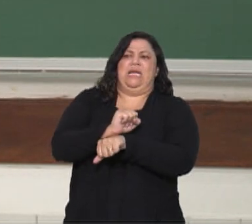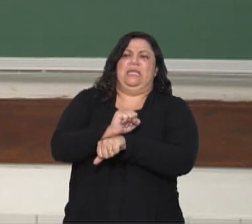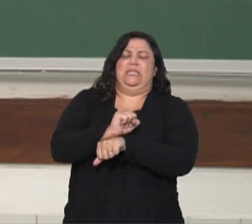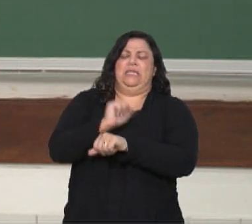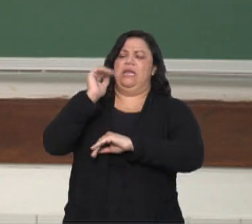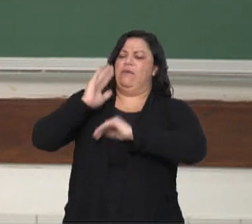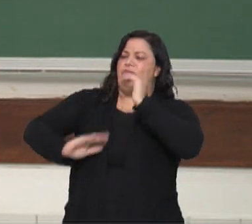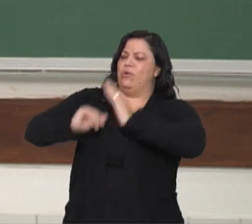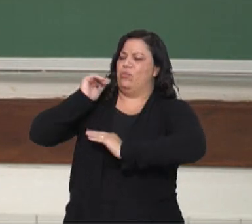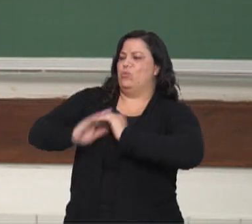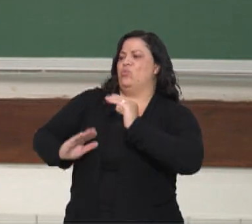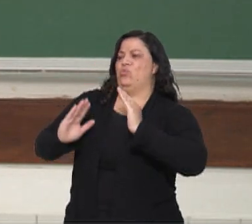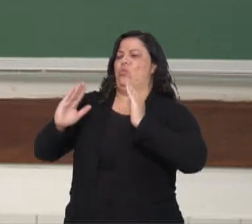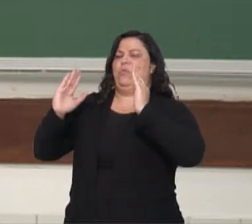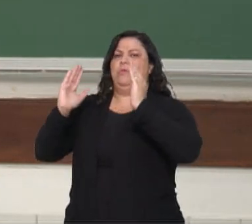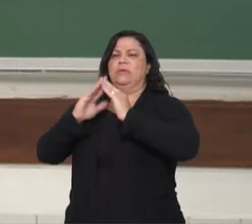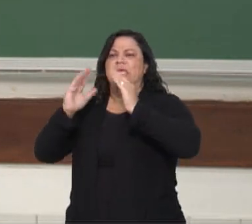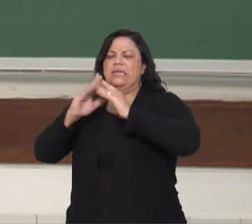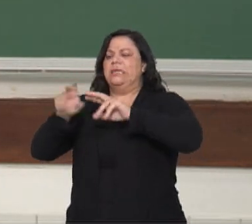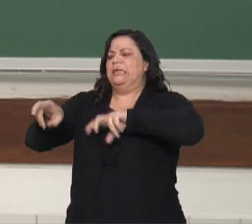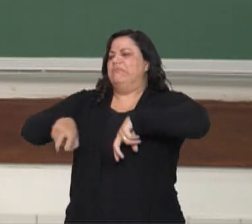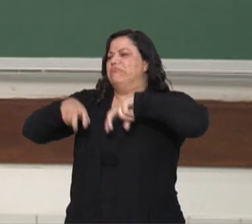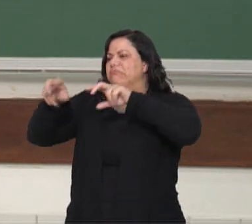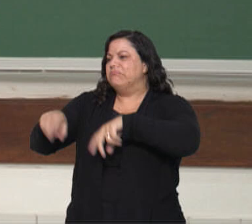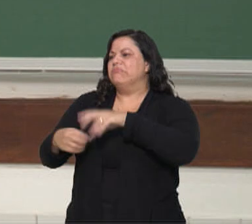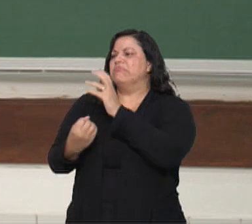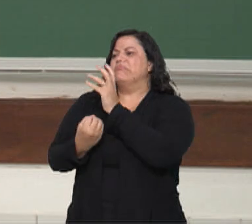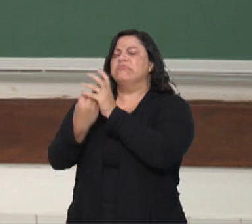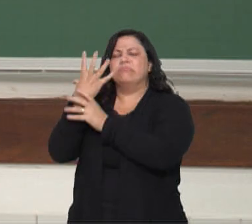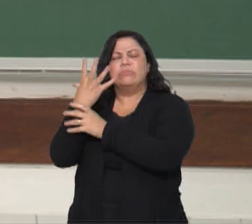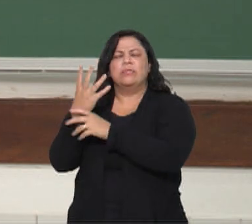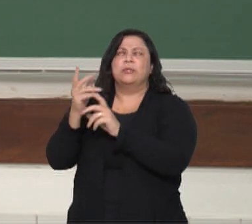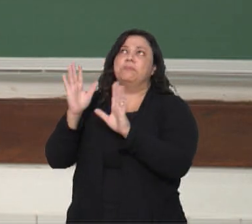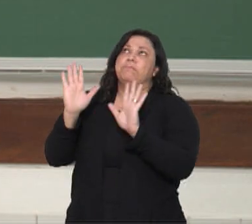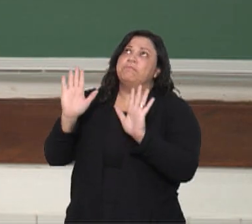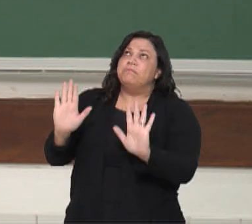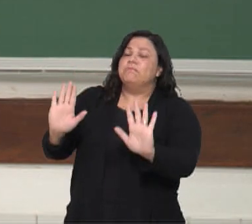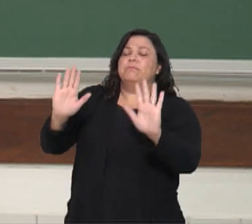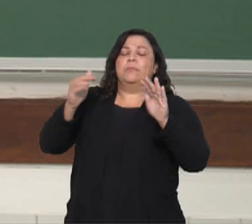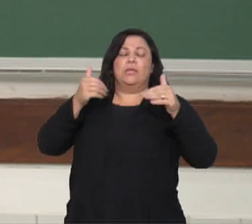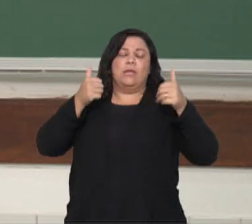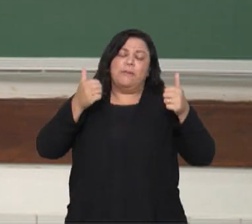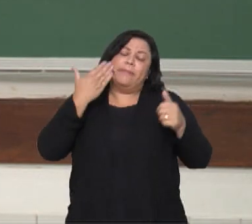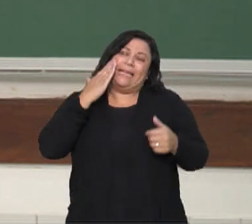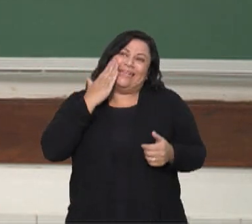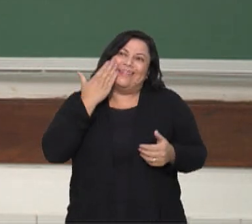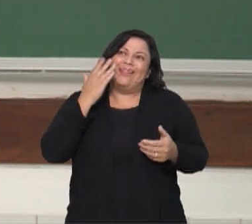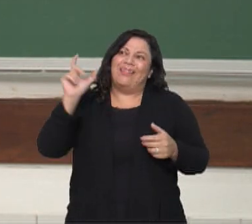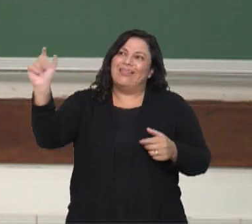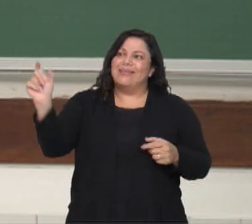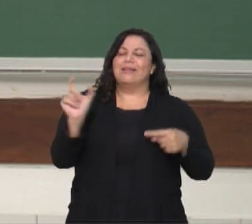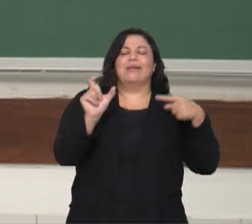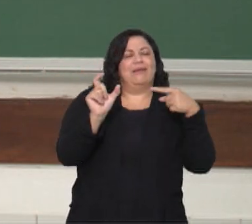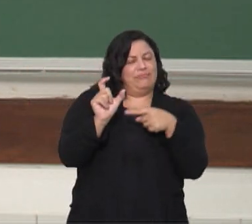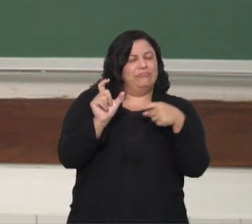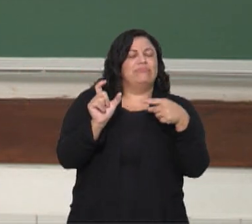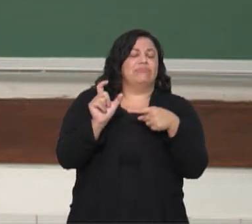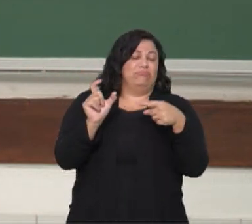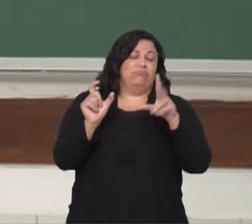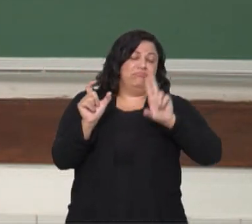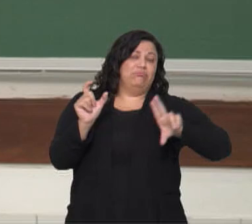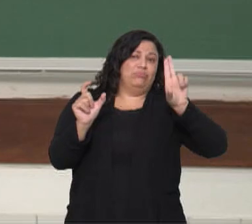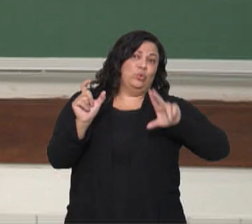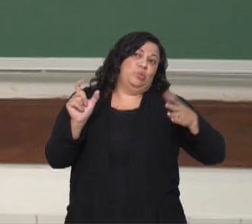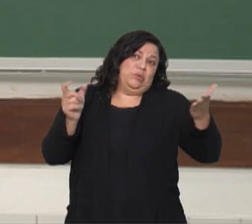sua casinha, com a sua terrinha, vai plantar. Então, de certa maneira, dá para entender por que a origem da palavra que se utiliza hoje, né? Quando a